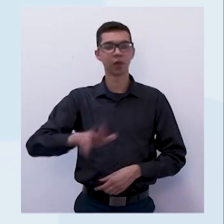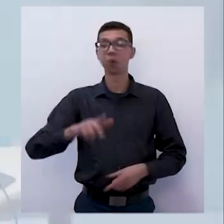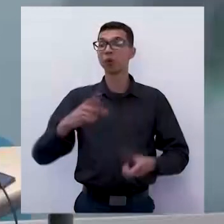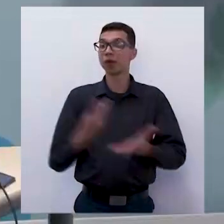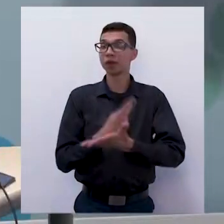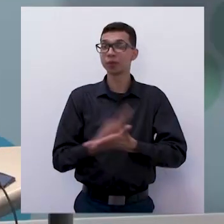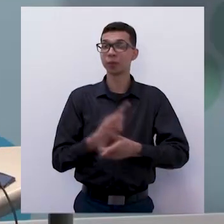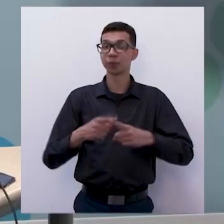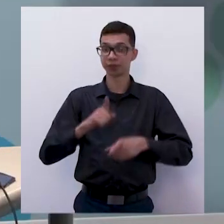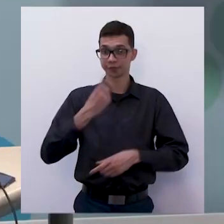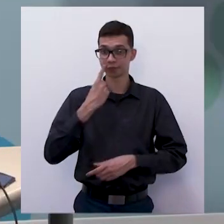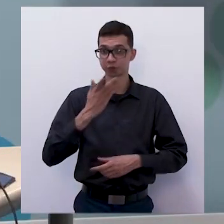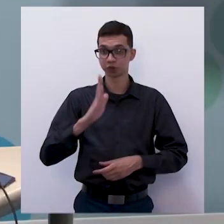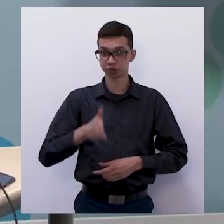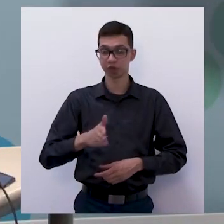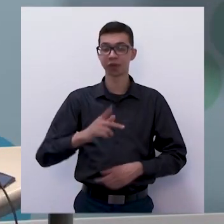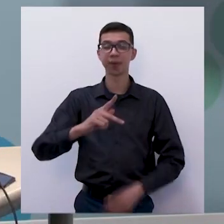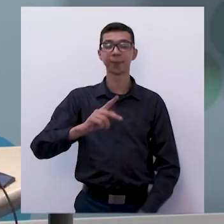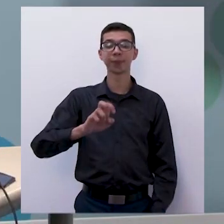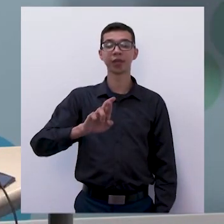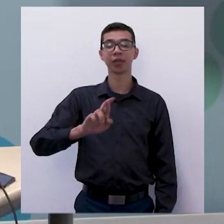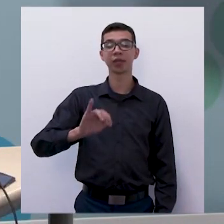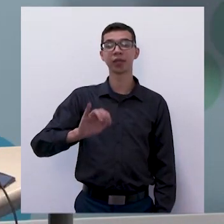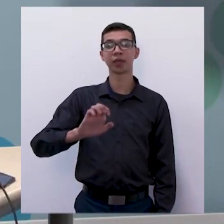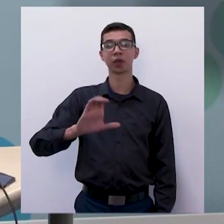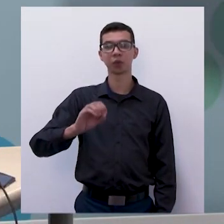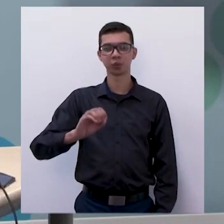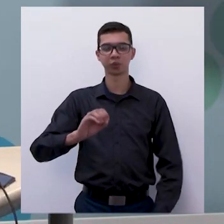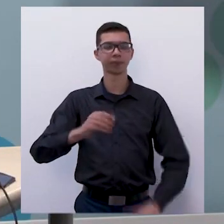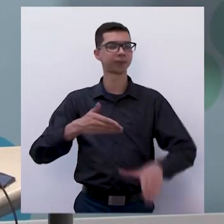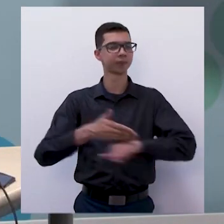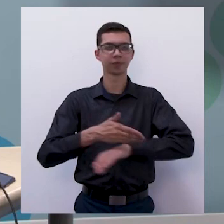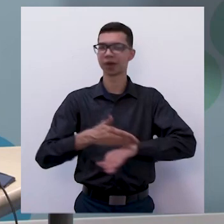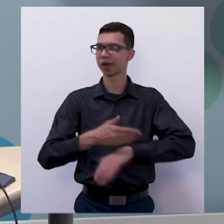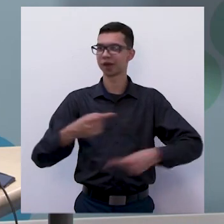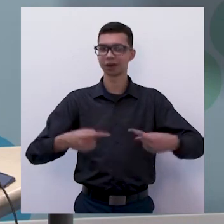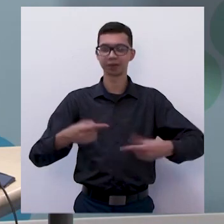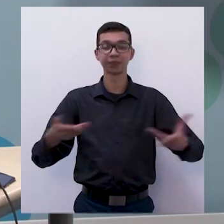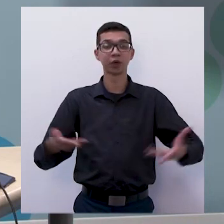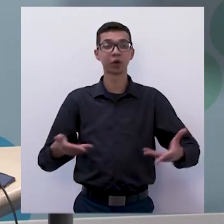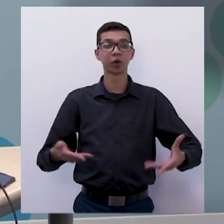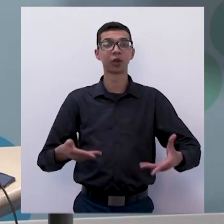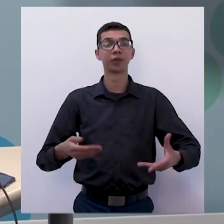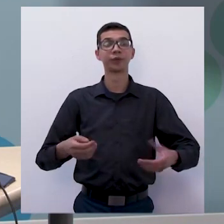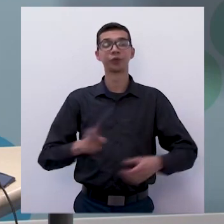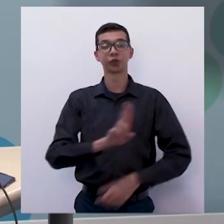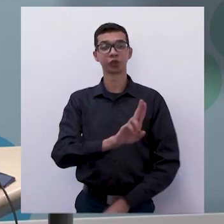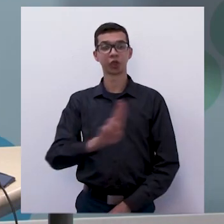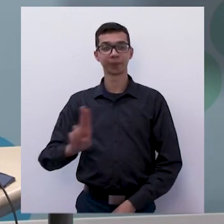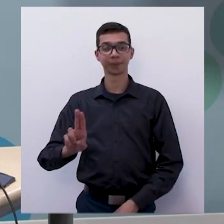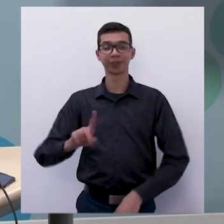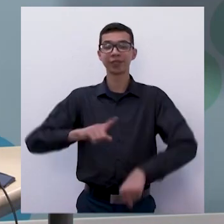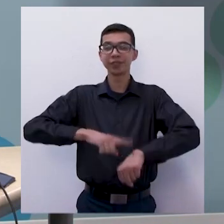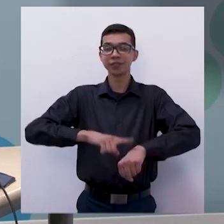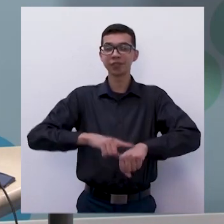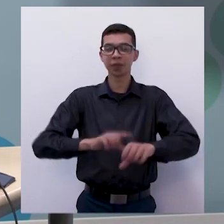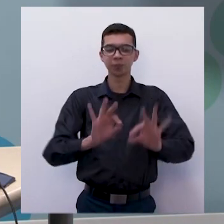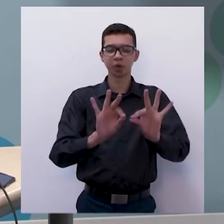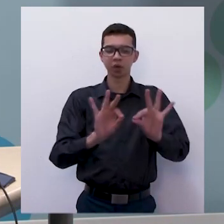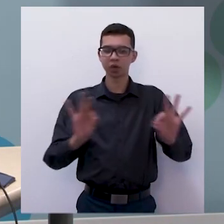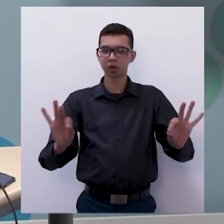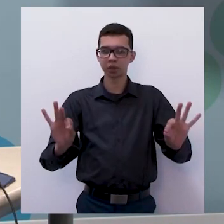política, certo? Então, agora a gente vai para a chamada linha do tempo dos espartanos, né? Como é que